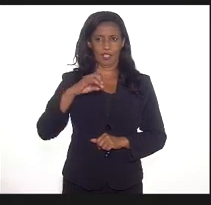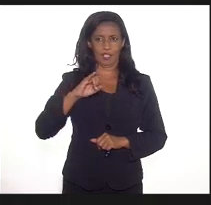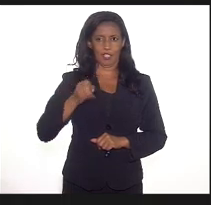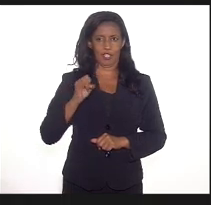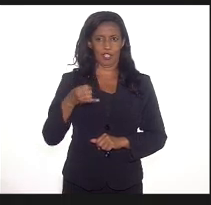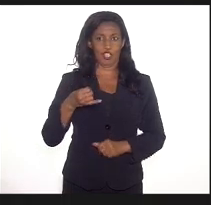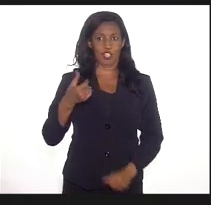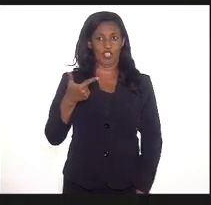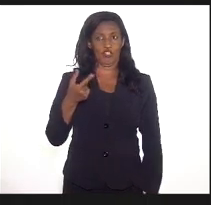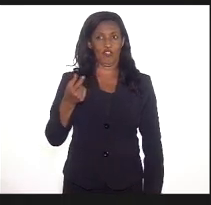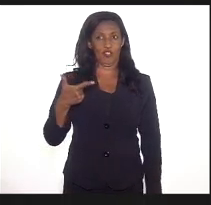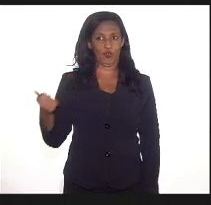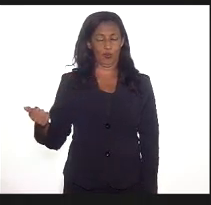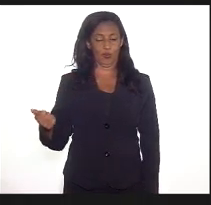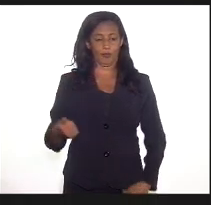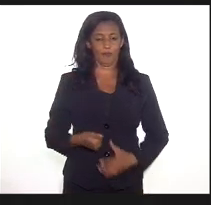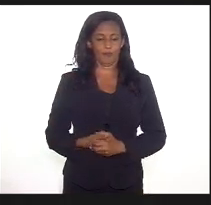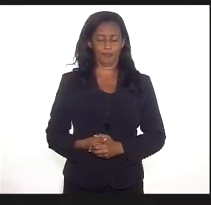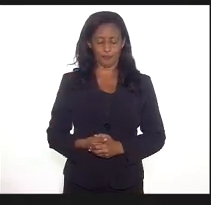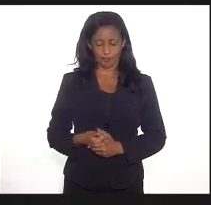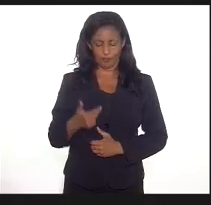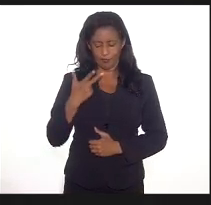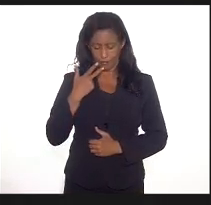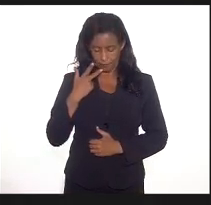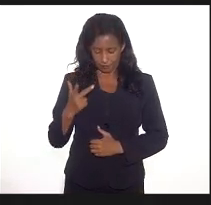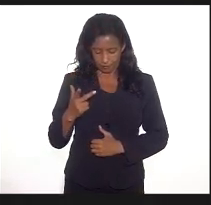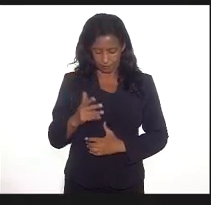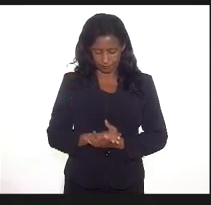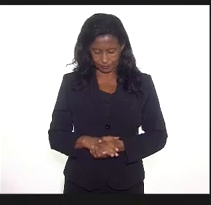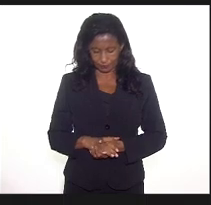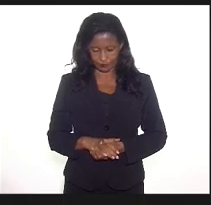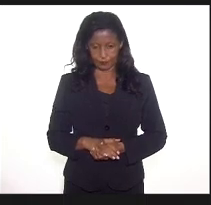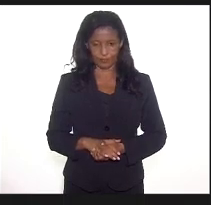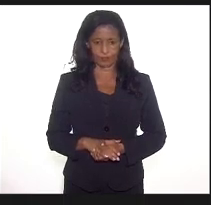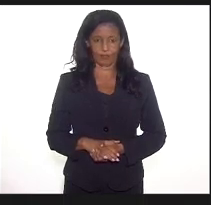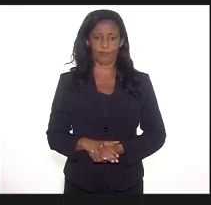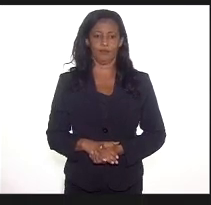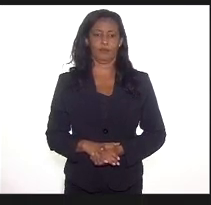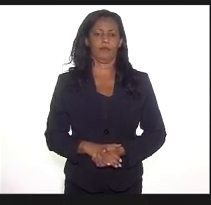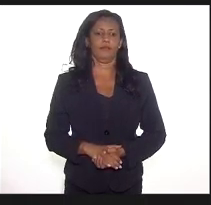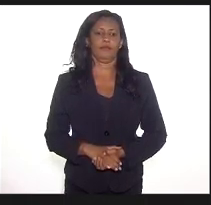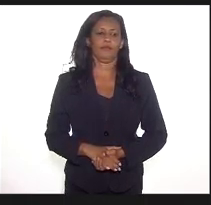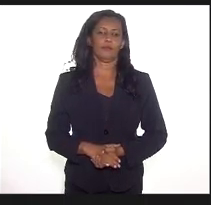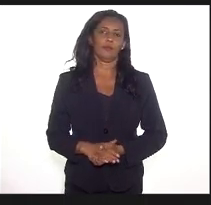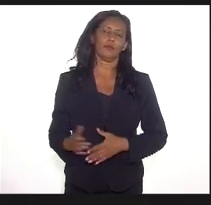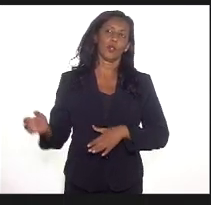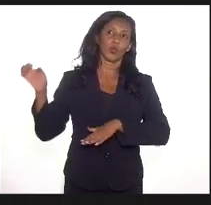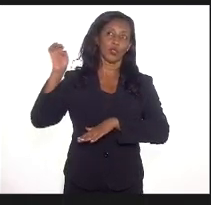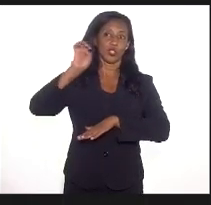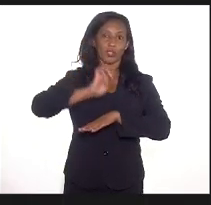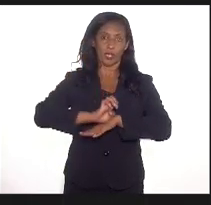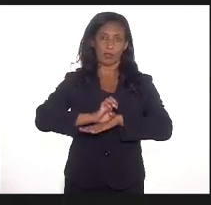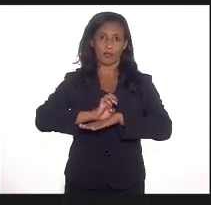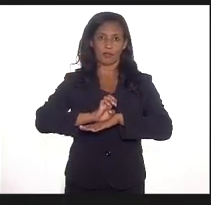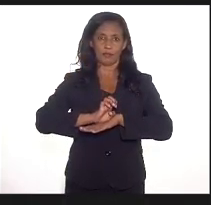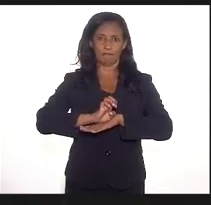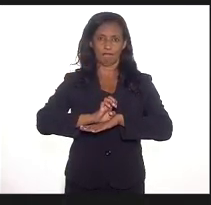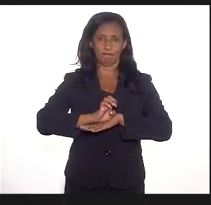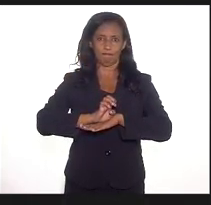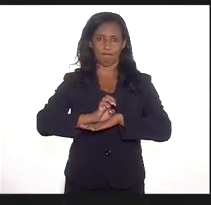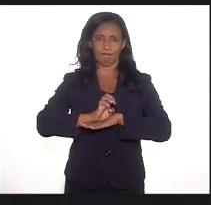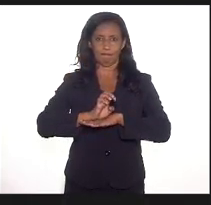janeiro de 2021, diz o seguinte: o Estado, com